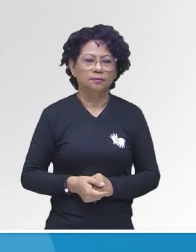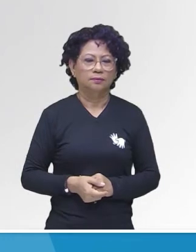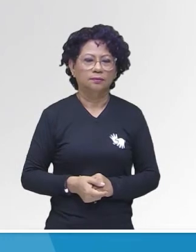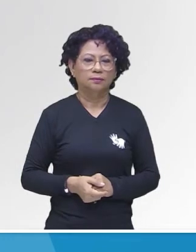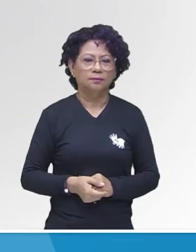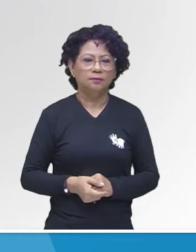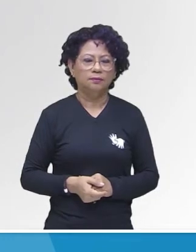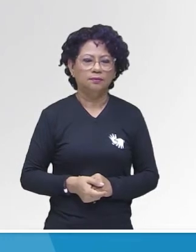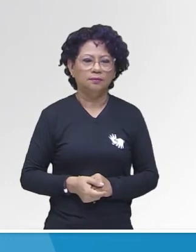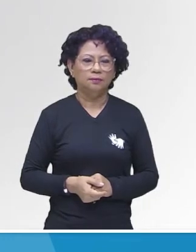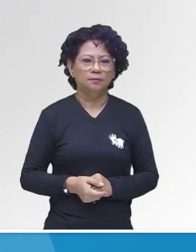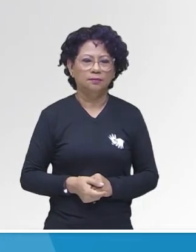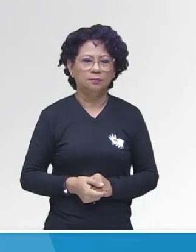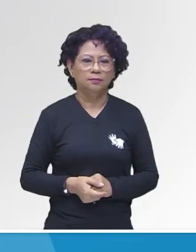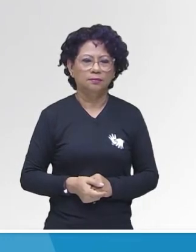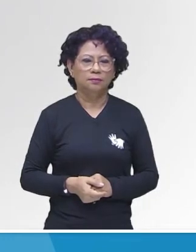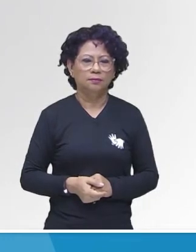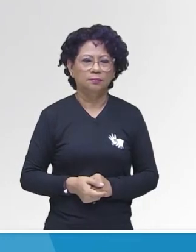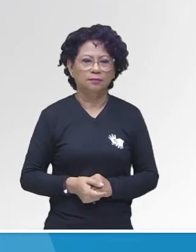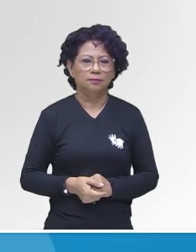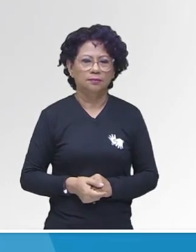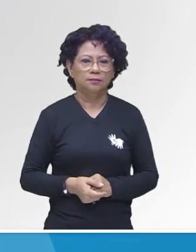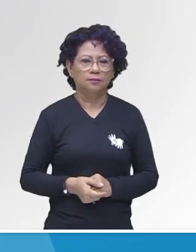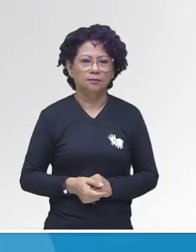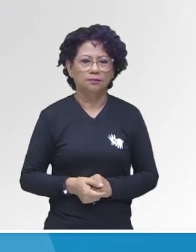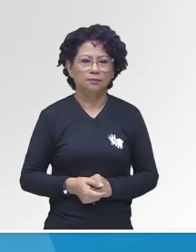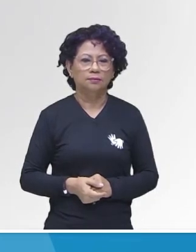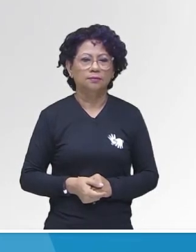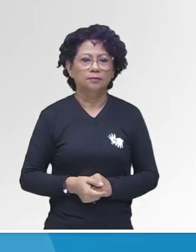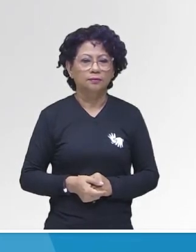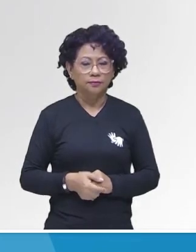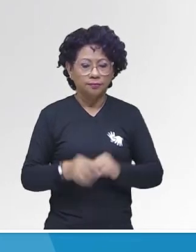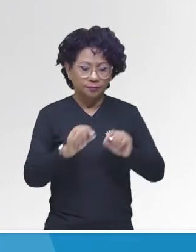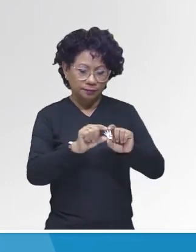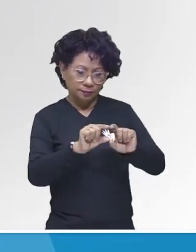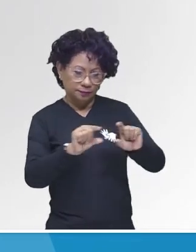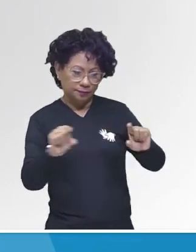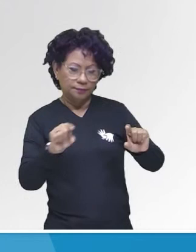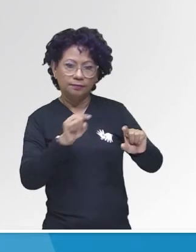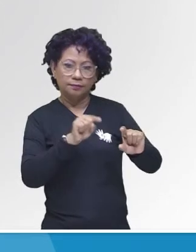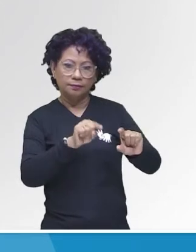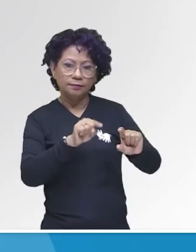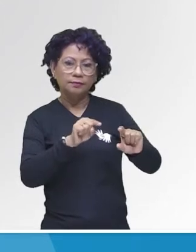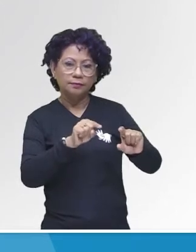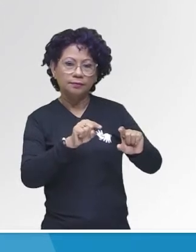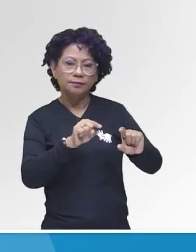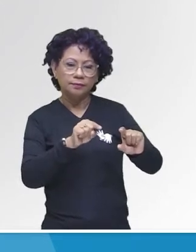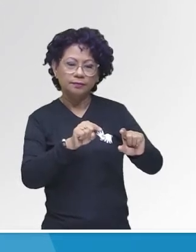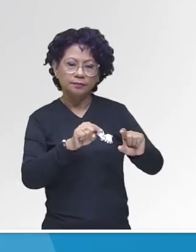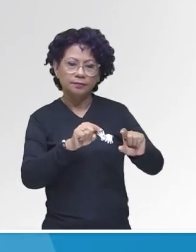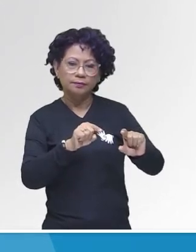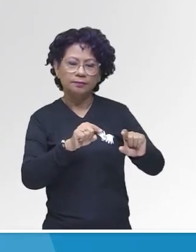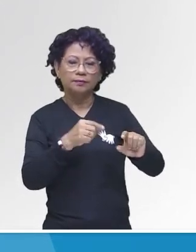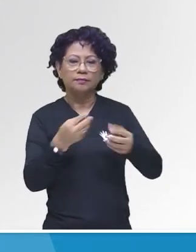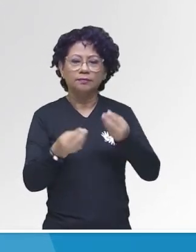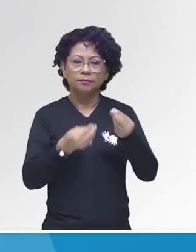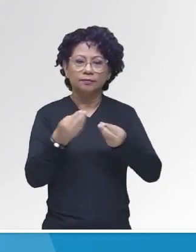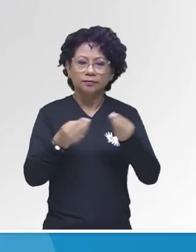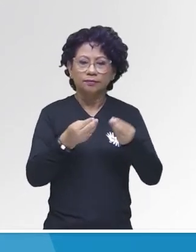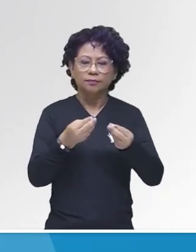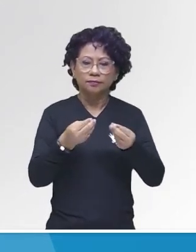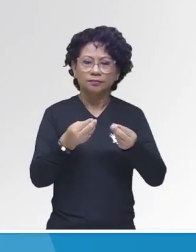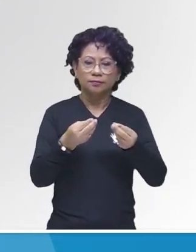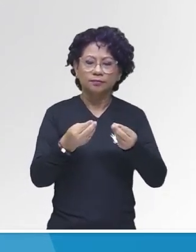escrita matemática que nós temos aqui embaixo, essa espécie de legenda, é exatamente a situação que está ocorrendo na nossa imagem, tá?